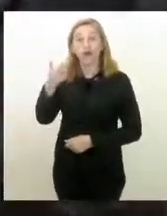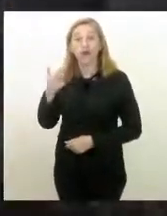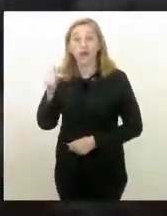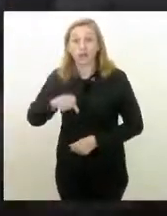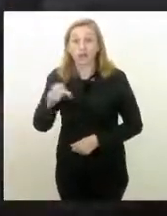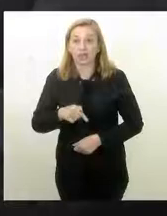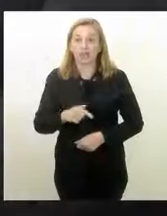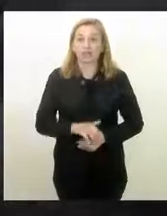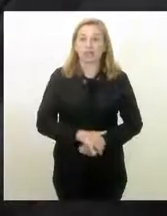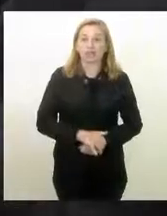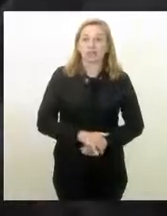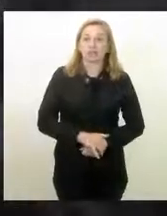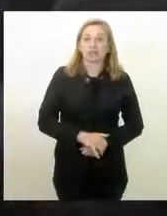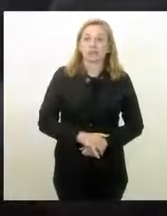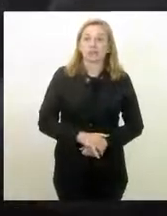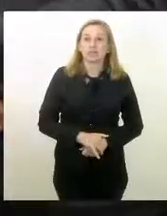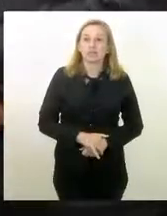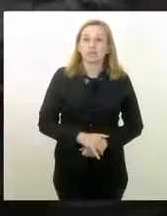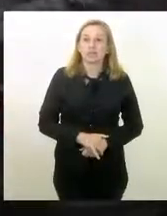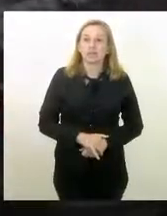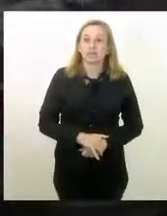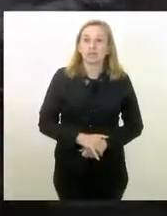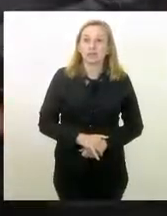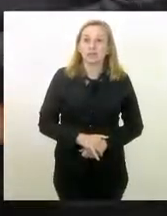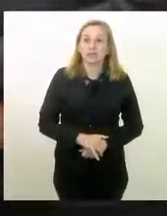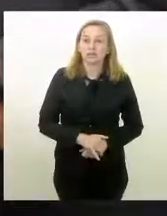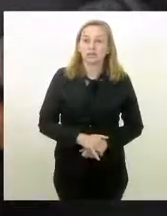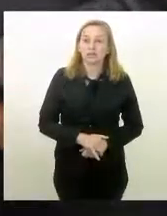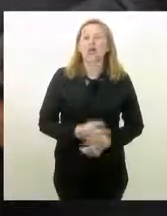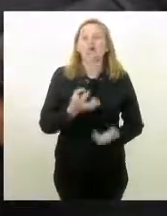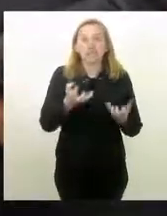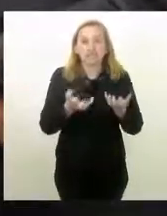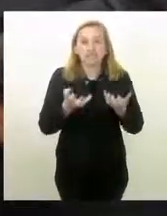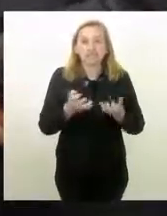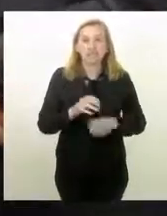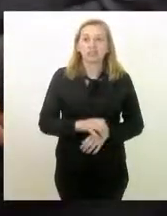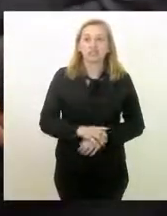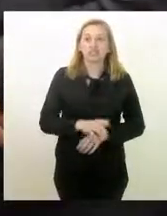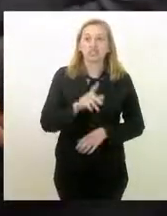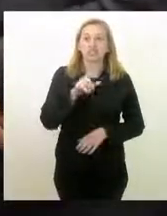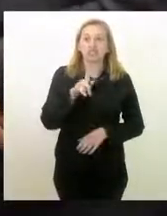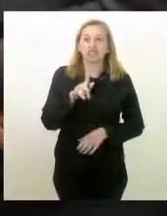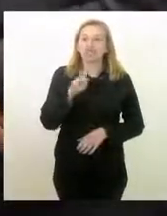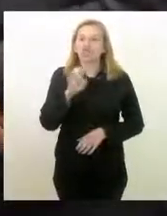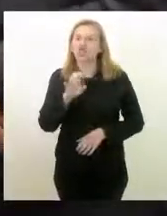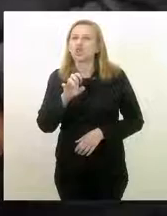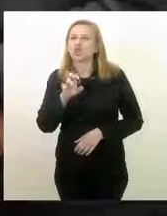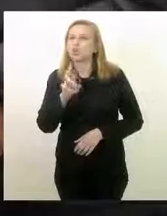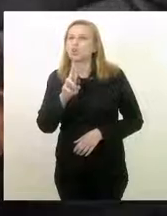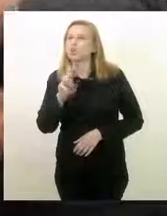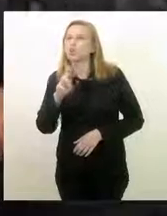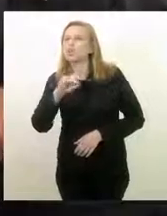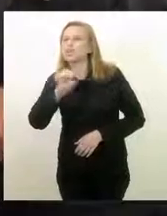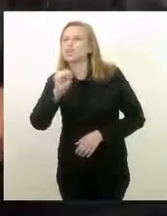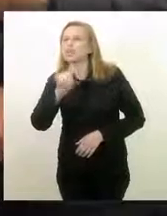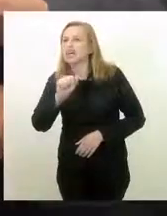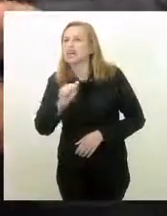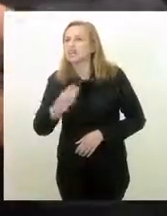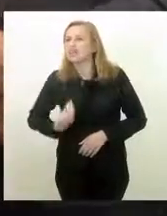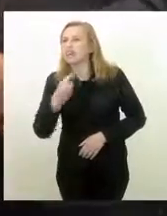aqui. É só aqueles que eu te dei. Queria... A Jerusa está aí, não? Jerusa...